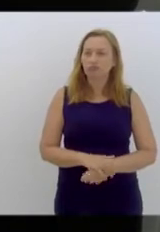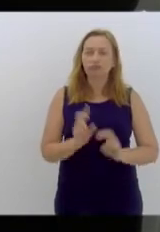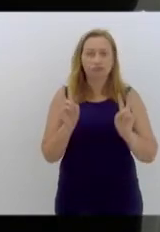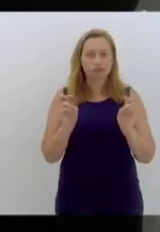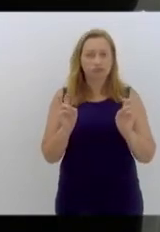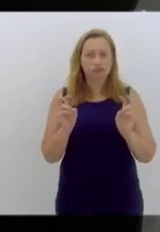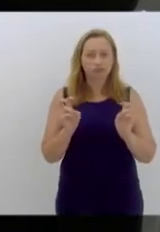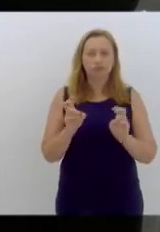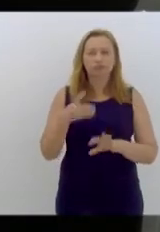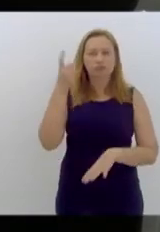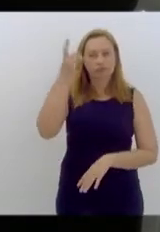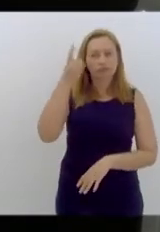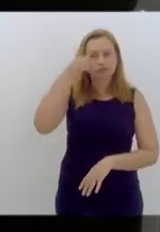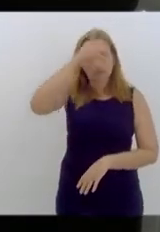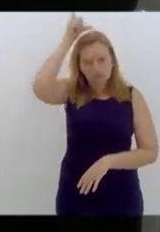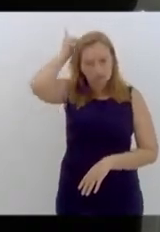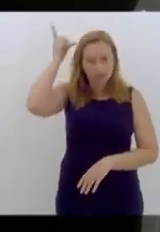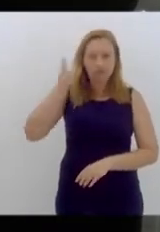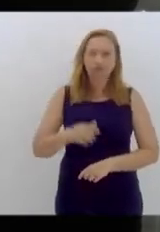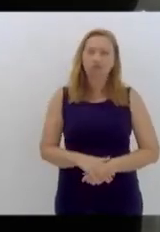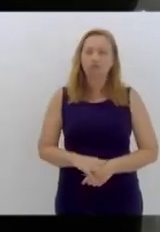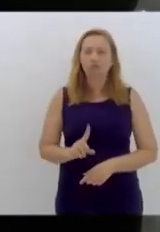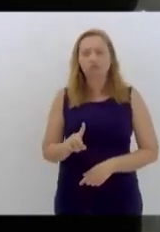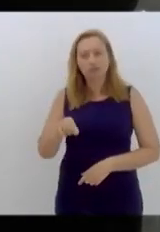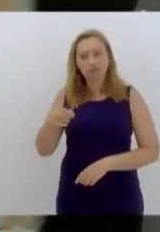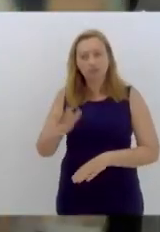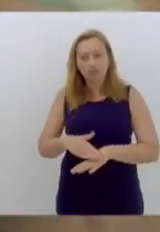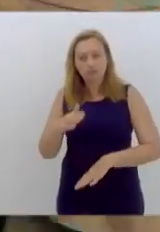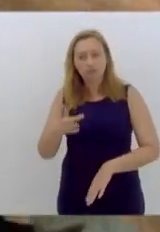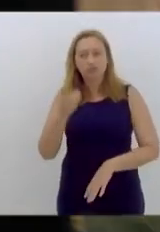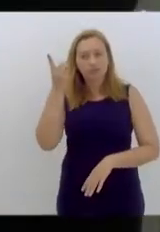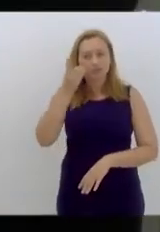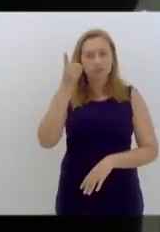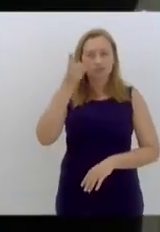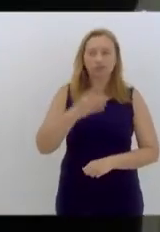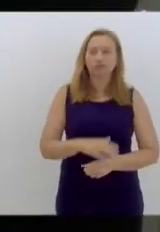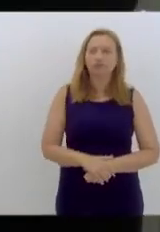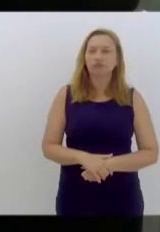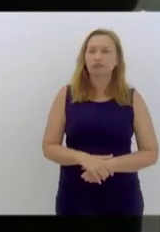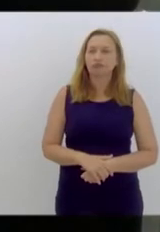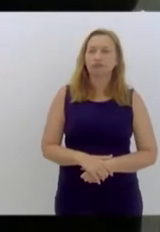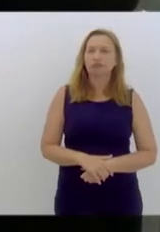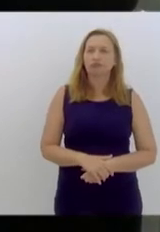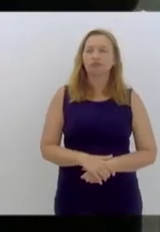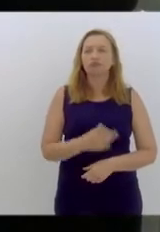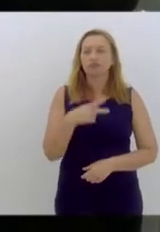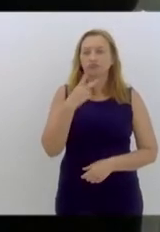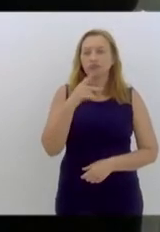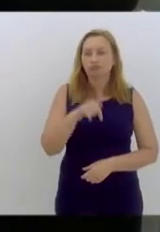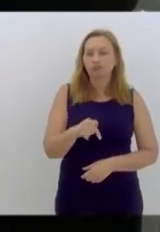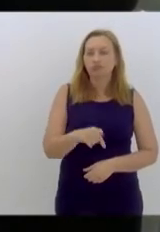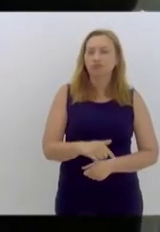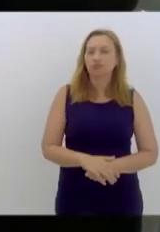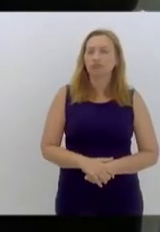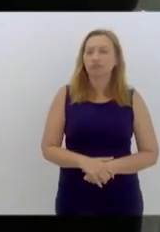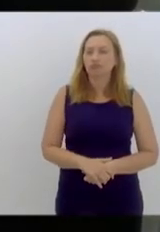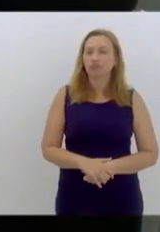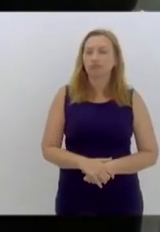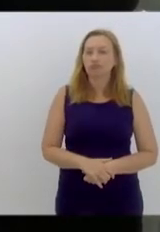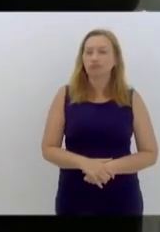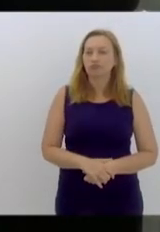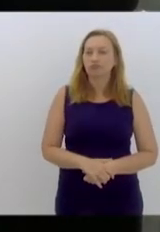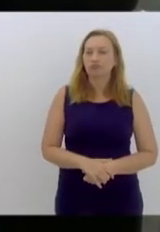situação, deputado Luiz Paulo e demais deputados, que nós estamos tratando aqui,